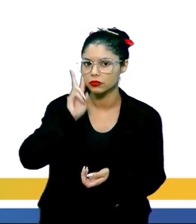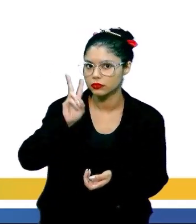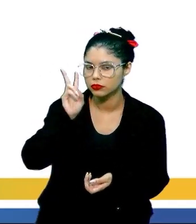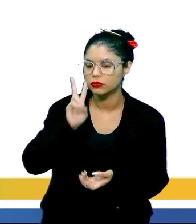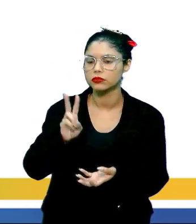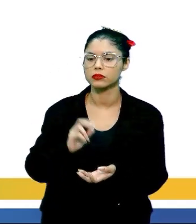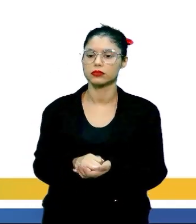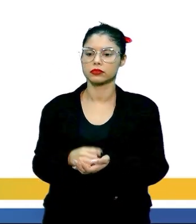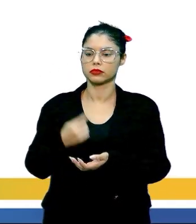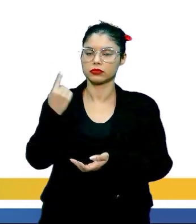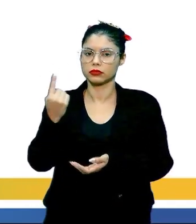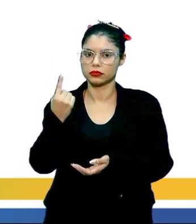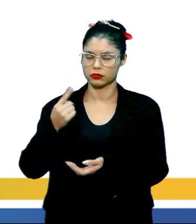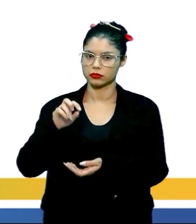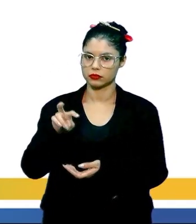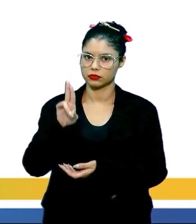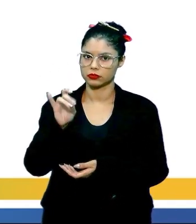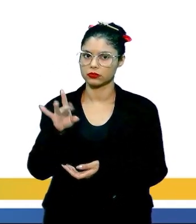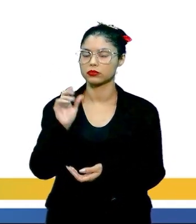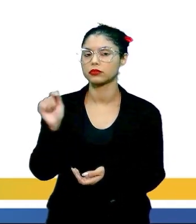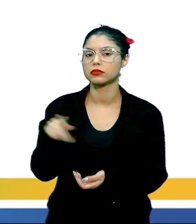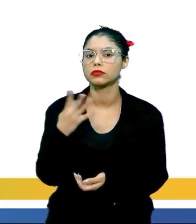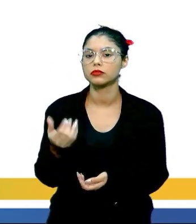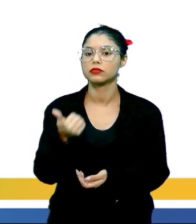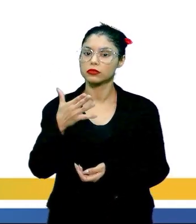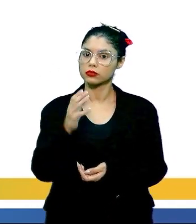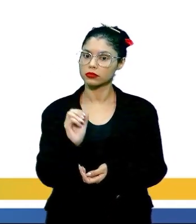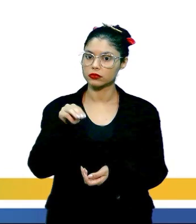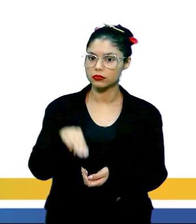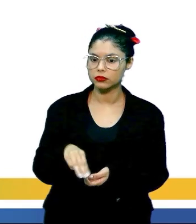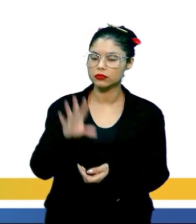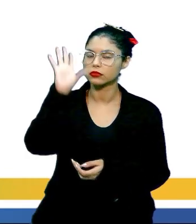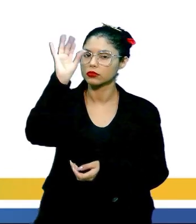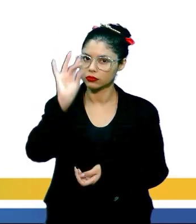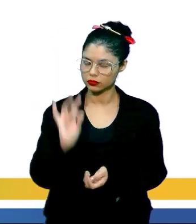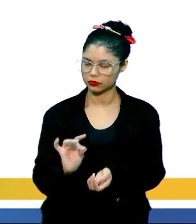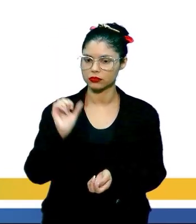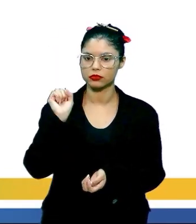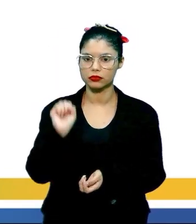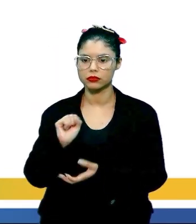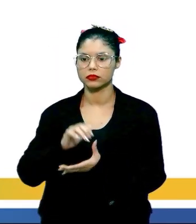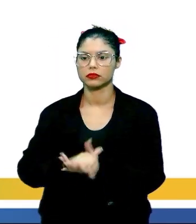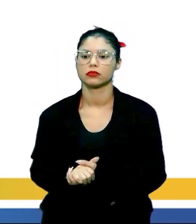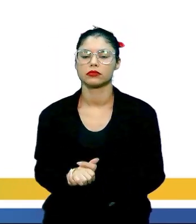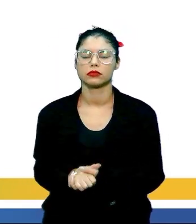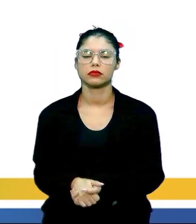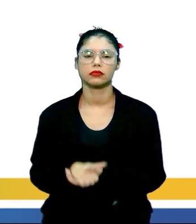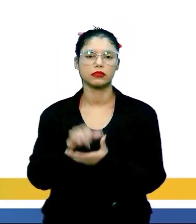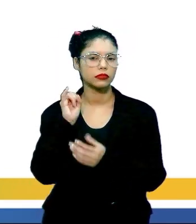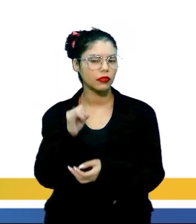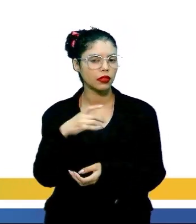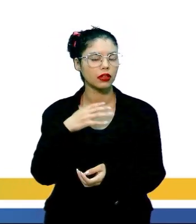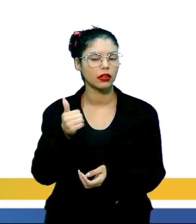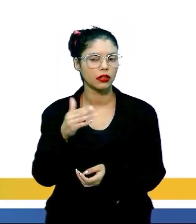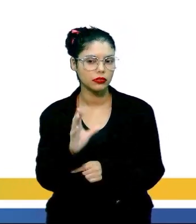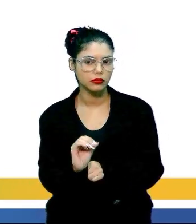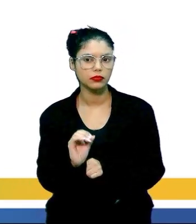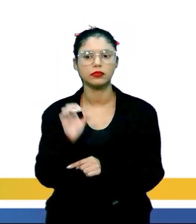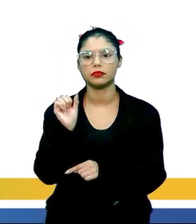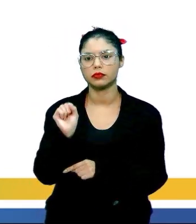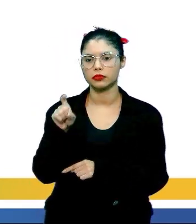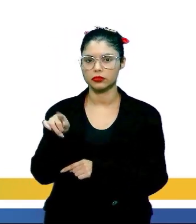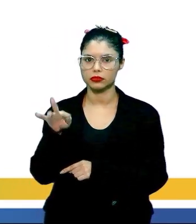lembre-se, uma gravidade equivale ao quê? 10 metros a cada segundo. Se a gravidade equivale a 10 metros a